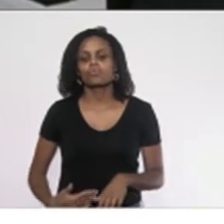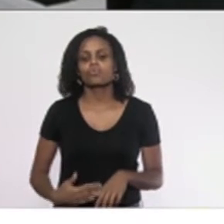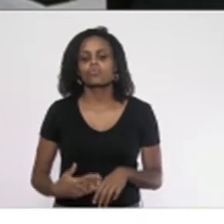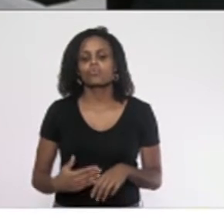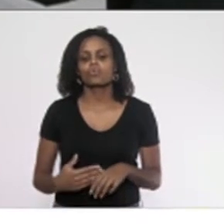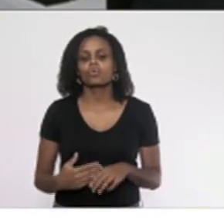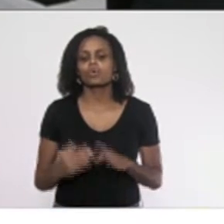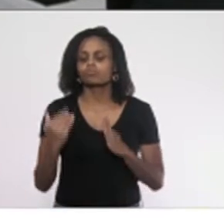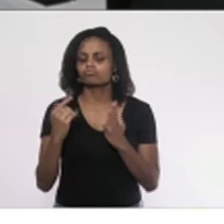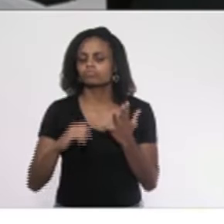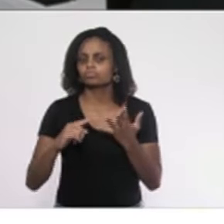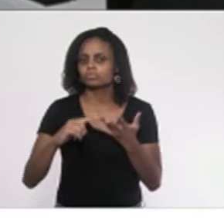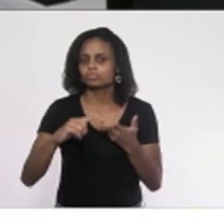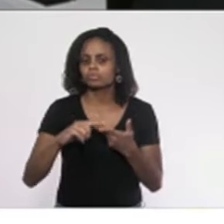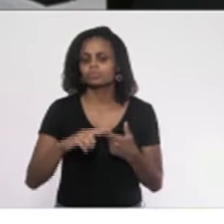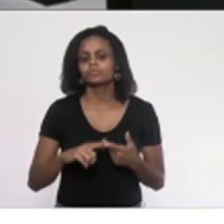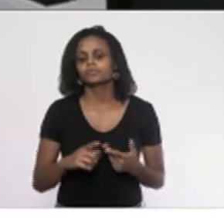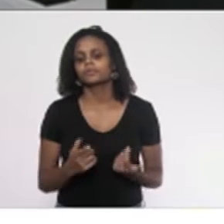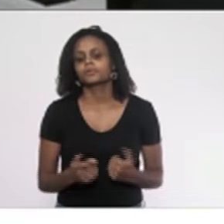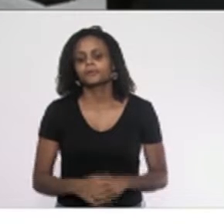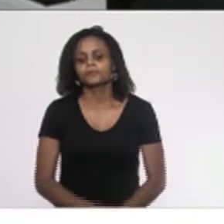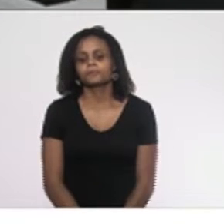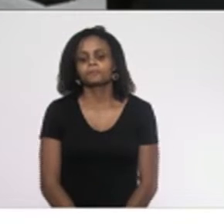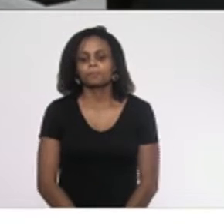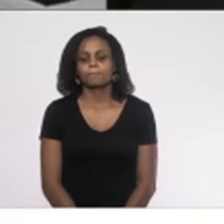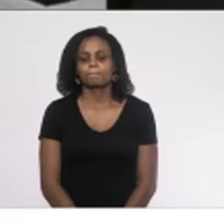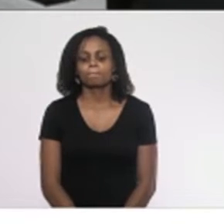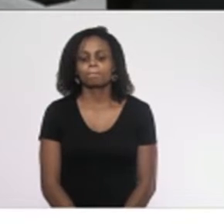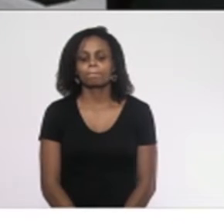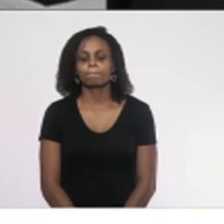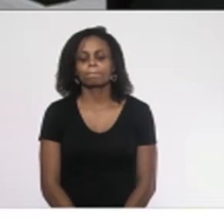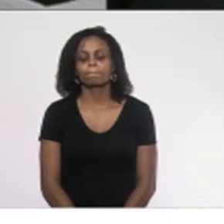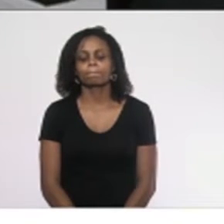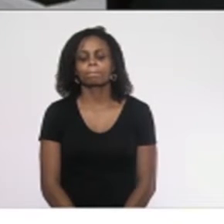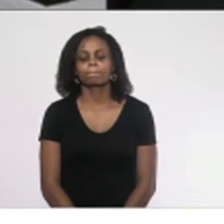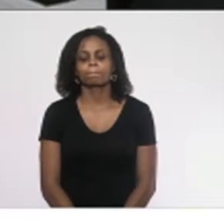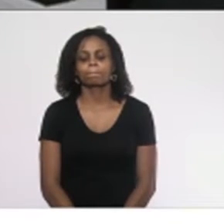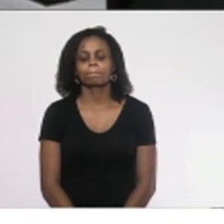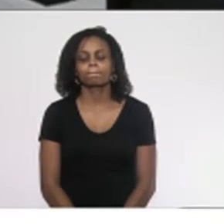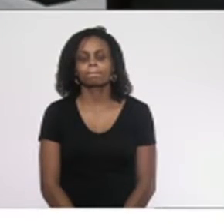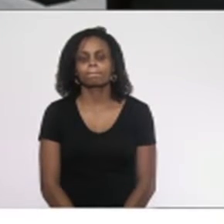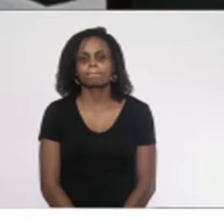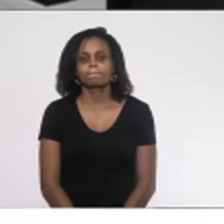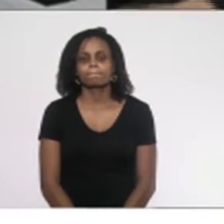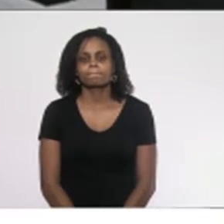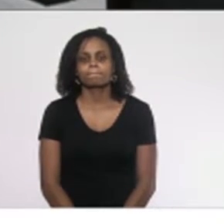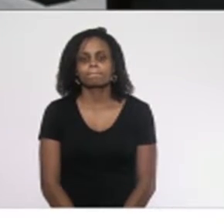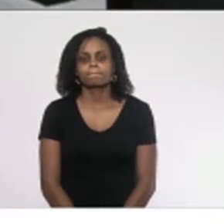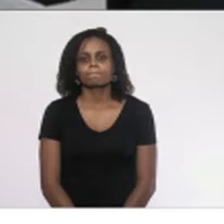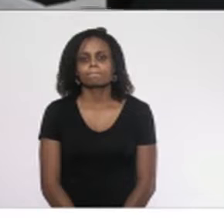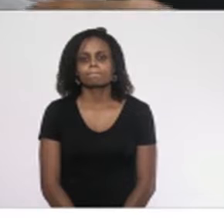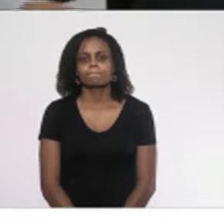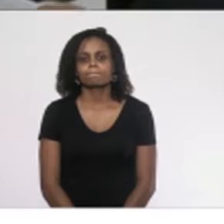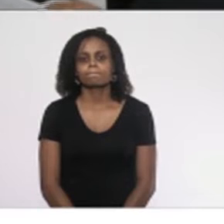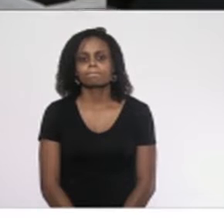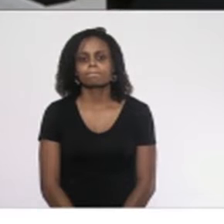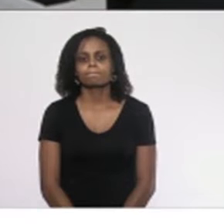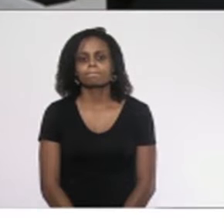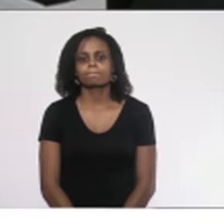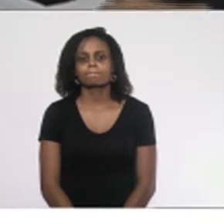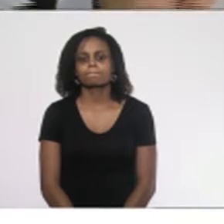se incluir exatamente esse dispositivo. Então, eu acho que